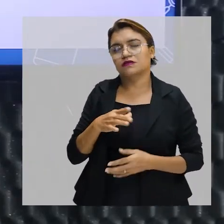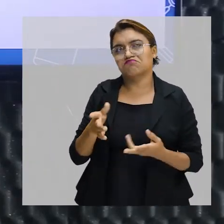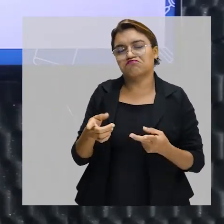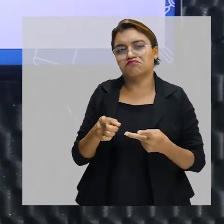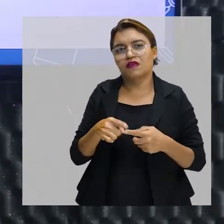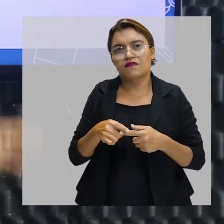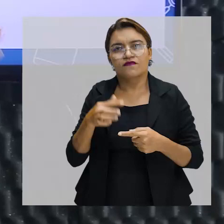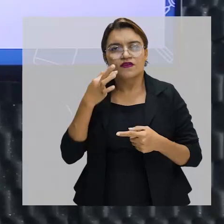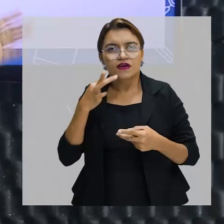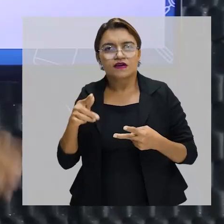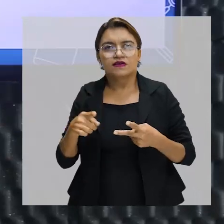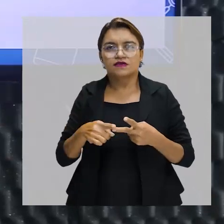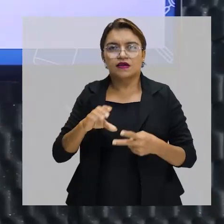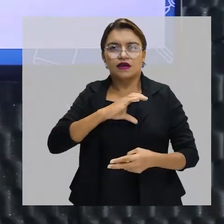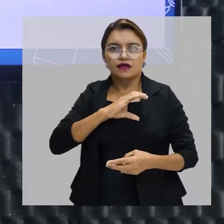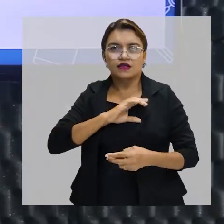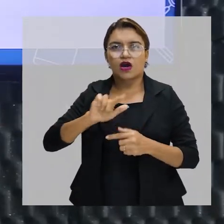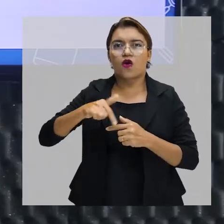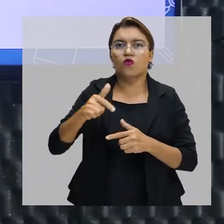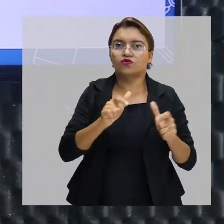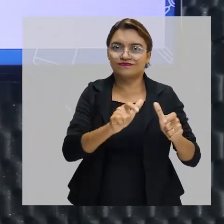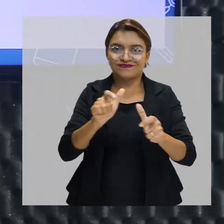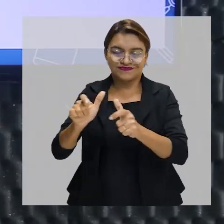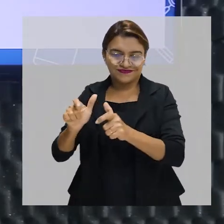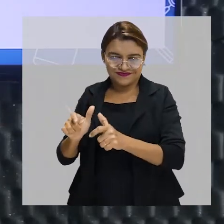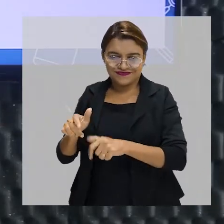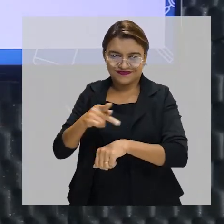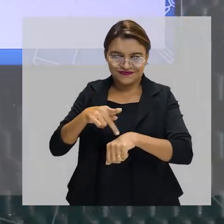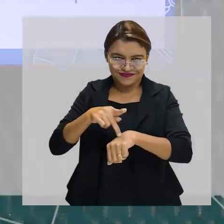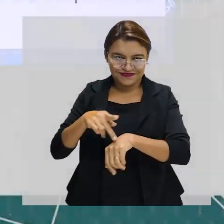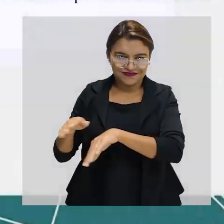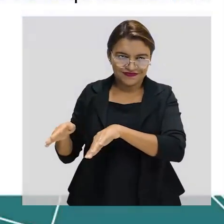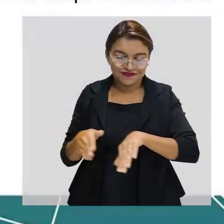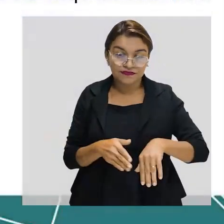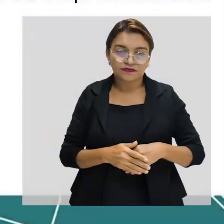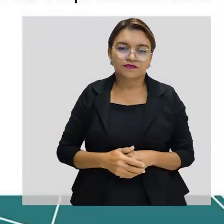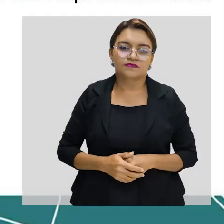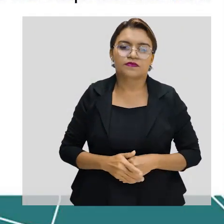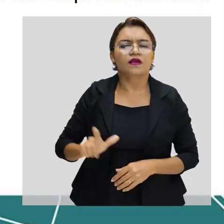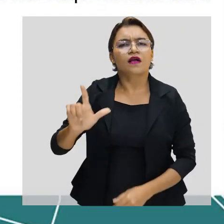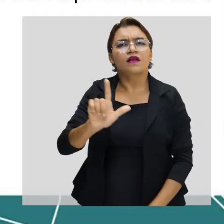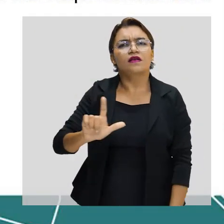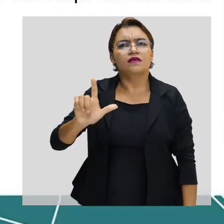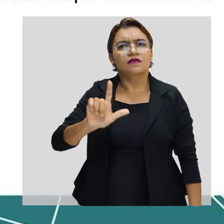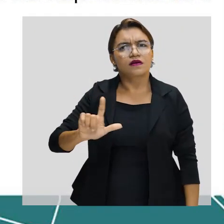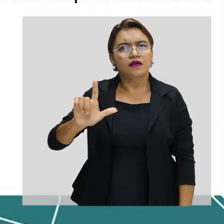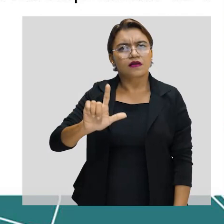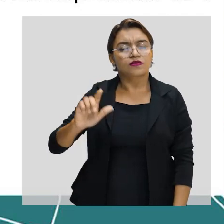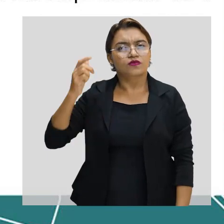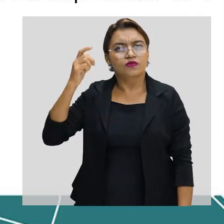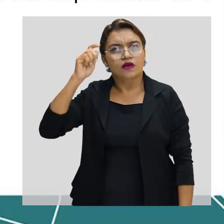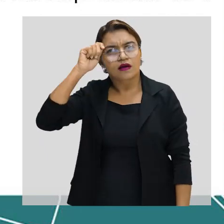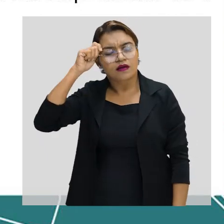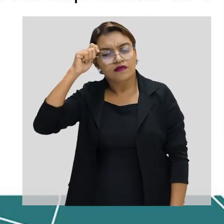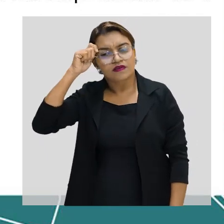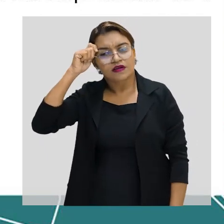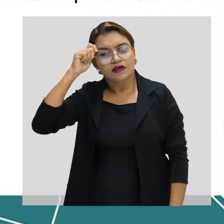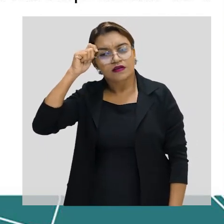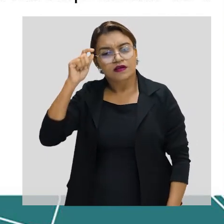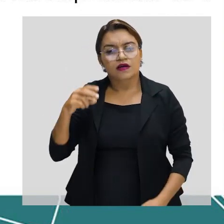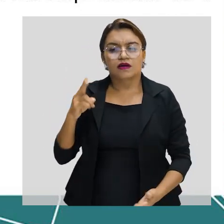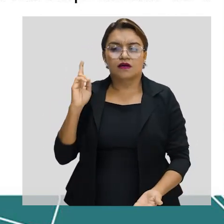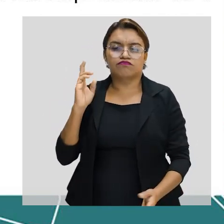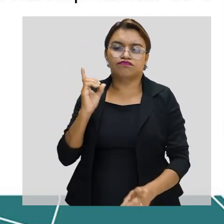no Canadá e em outros lugares. Literaturas africanas, onde nós encontramos? Nos jornais do